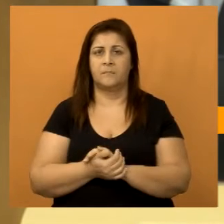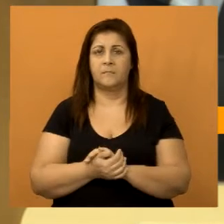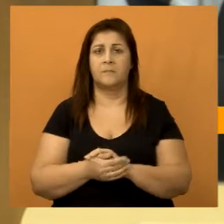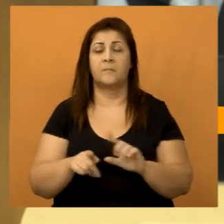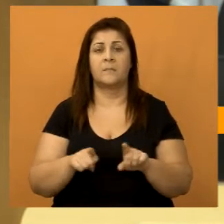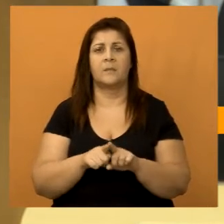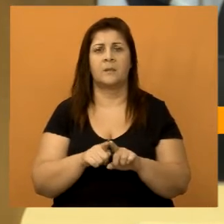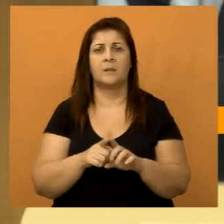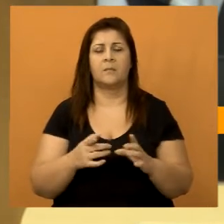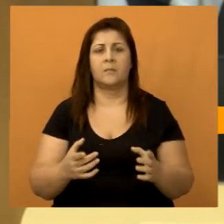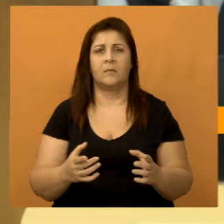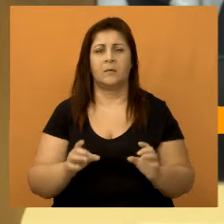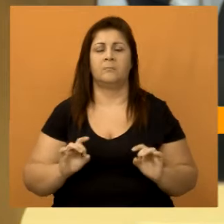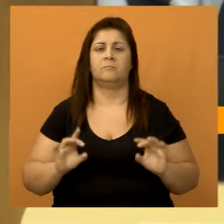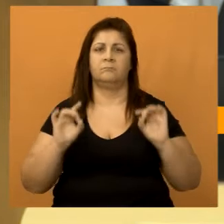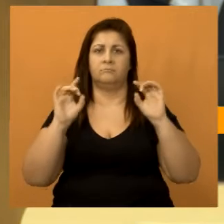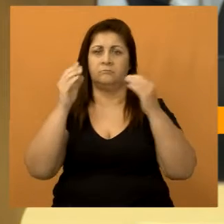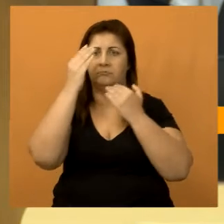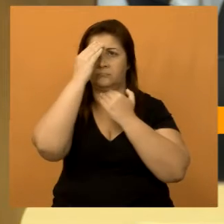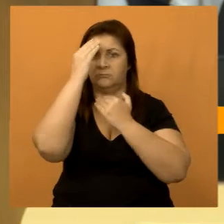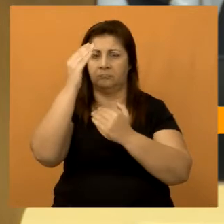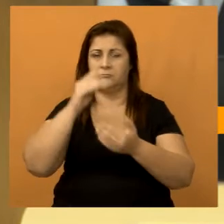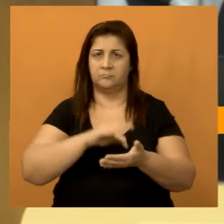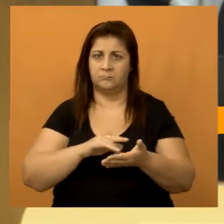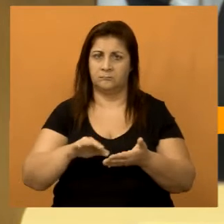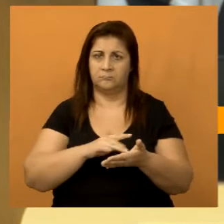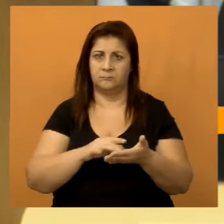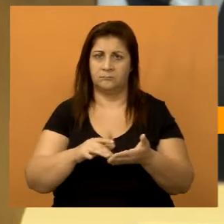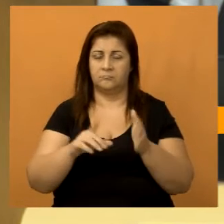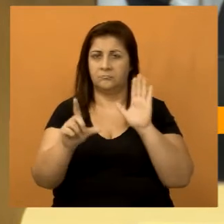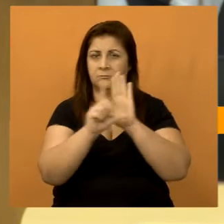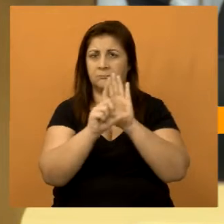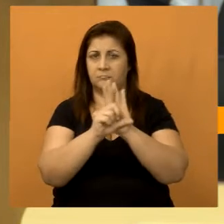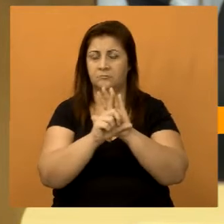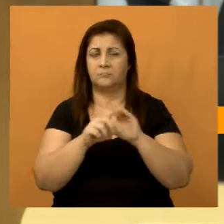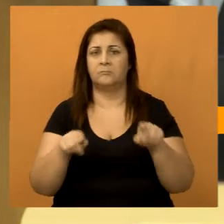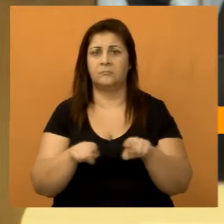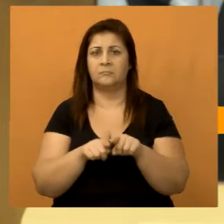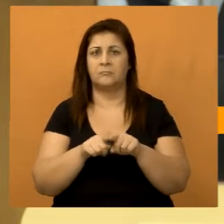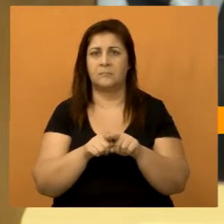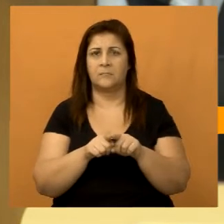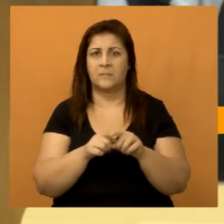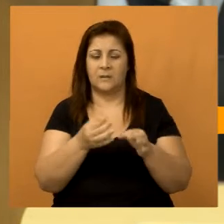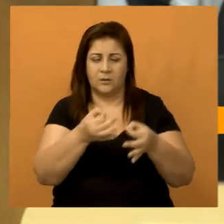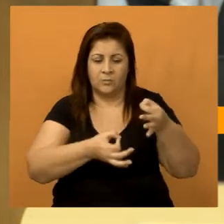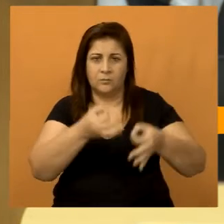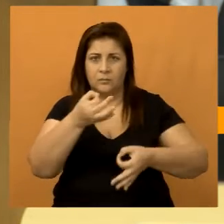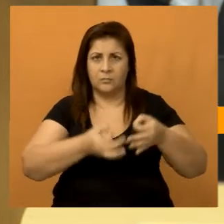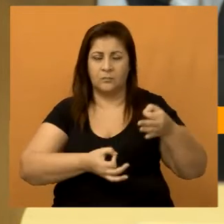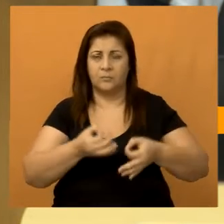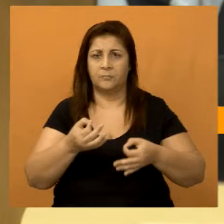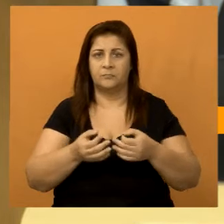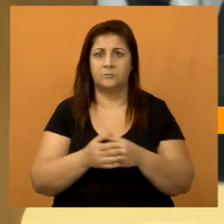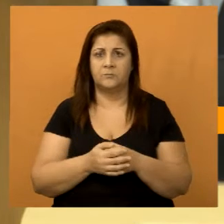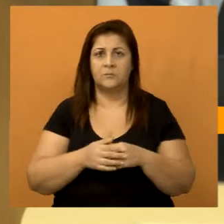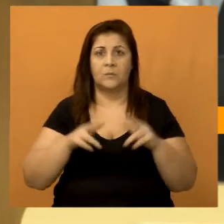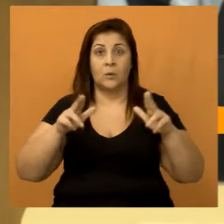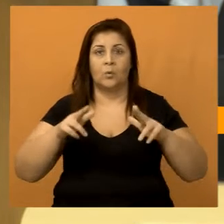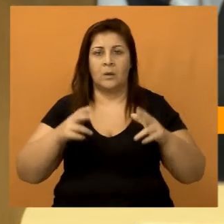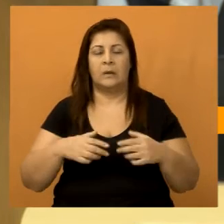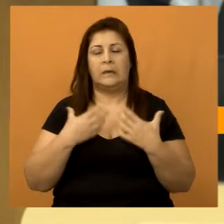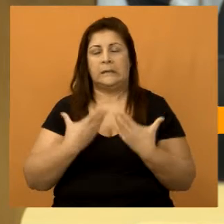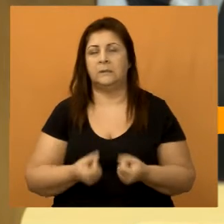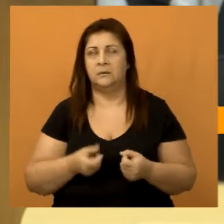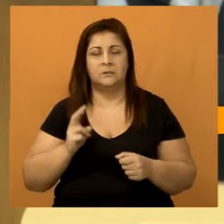de forma especial, agradeço a Secretaria Legislativa e Consultoria Jurídica dessa Casa, que incansavelmente nos